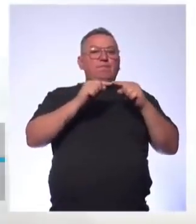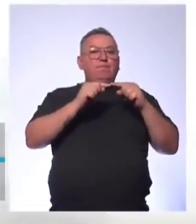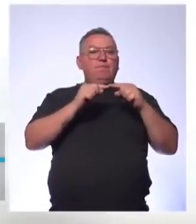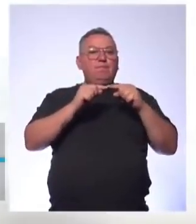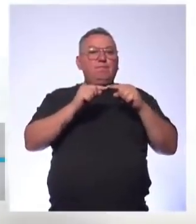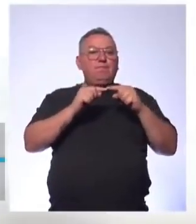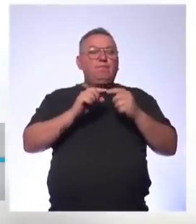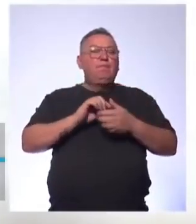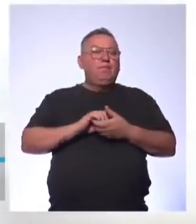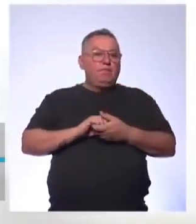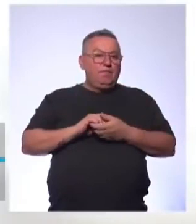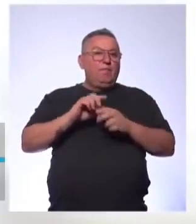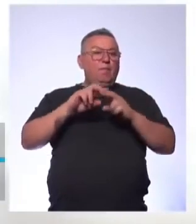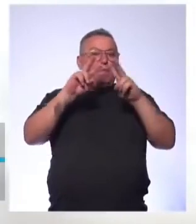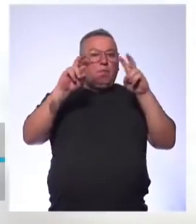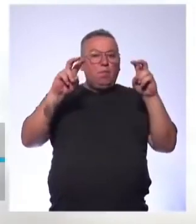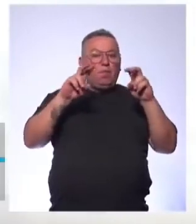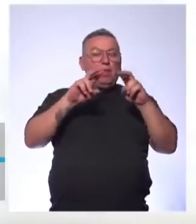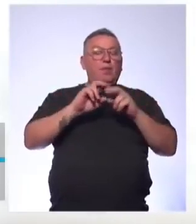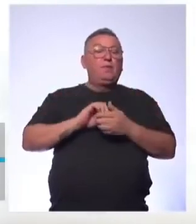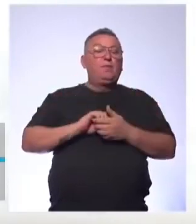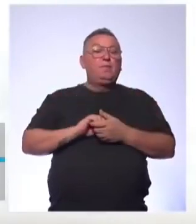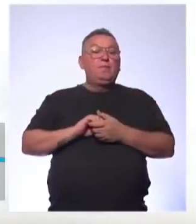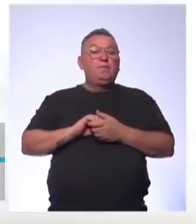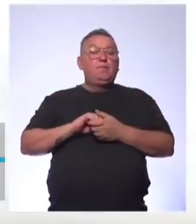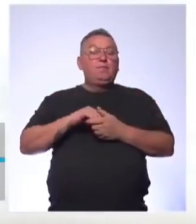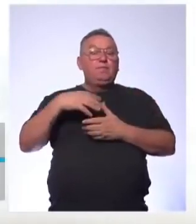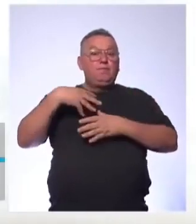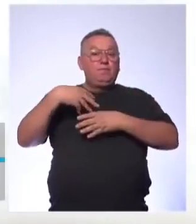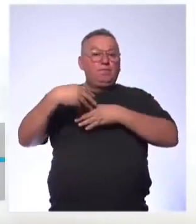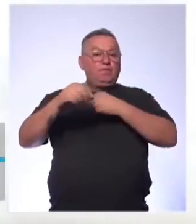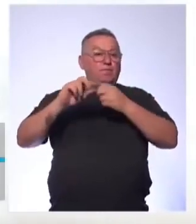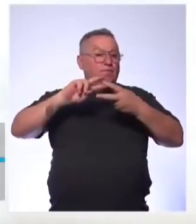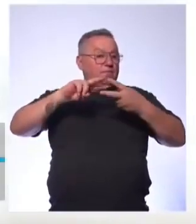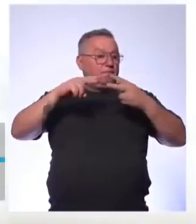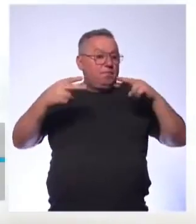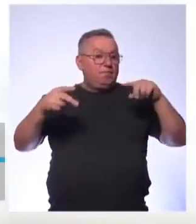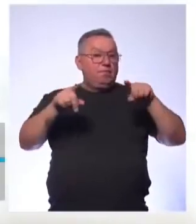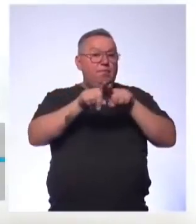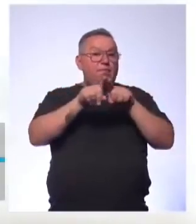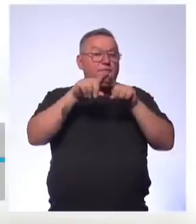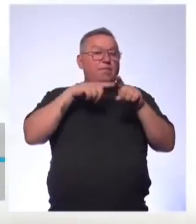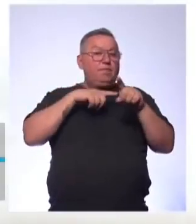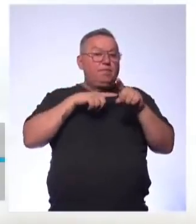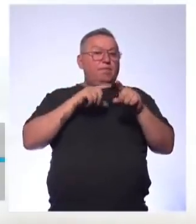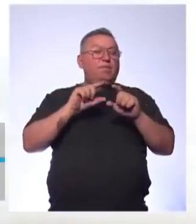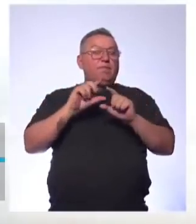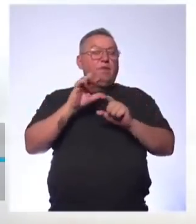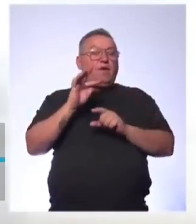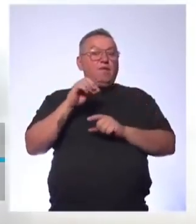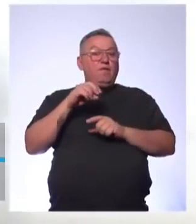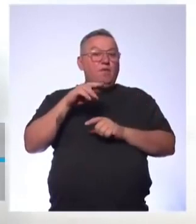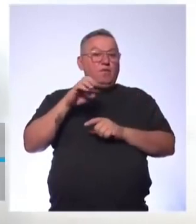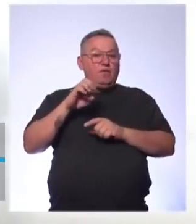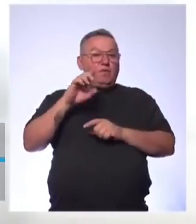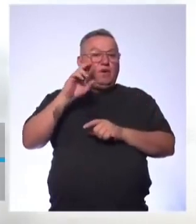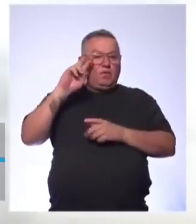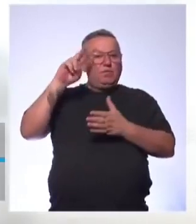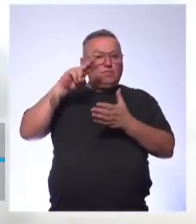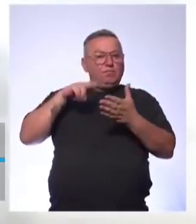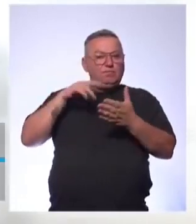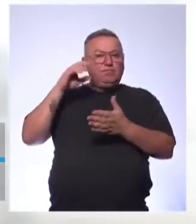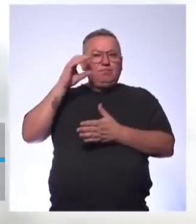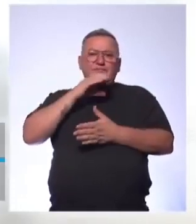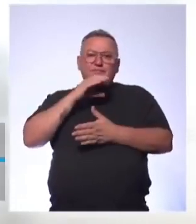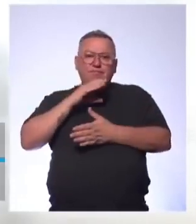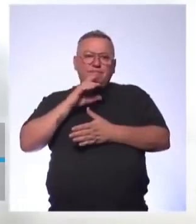é Generic Inheritance. Qual é o assunto? Herança genética. E o gênero do texto estava ali na fonte. Isso é o Scheme. Eu acho que eles já